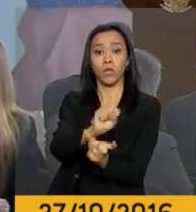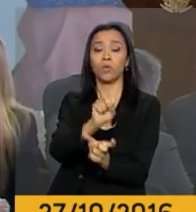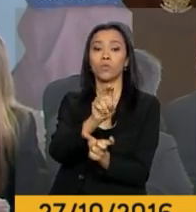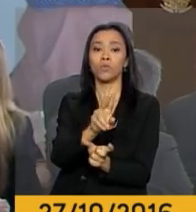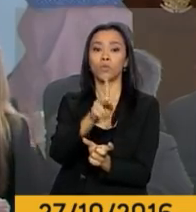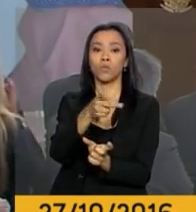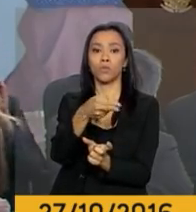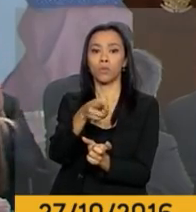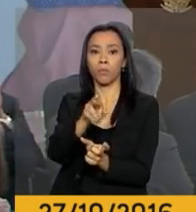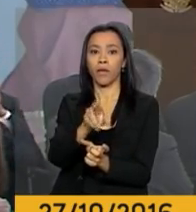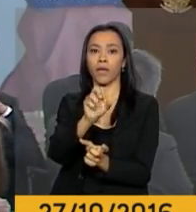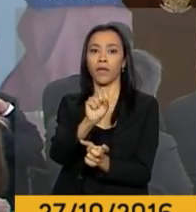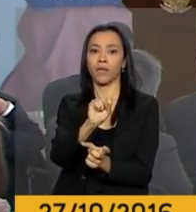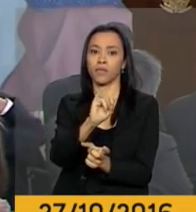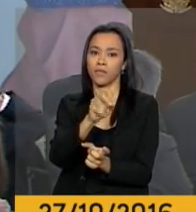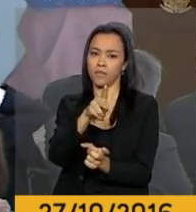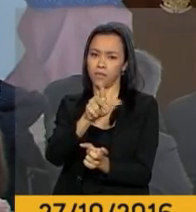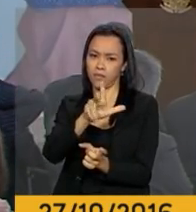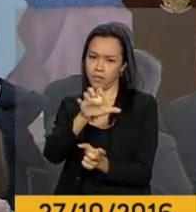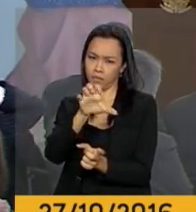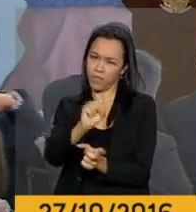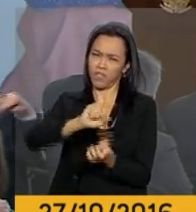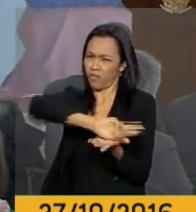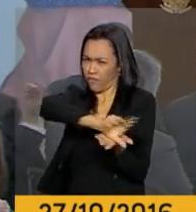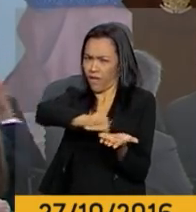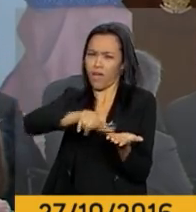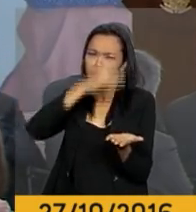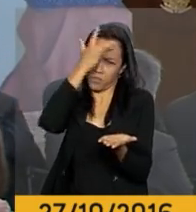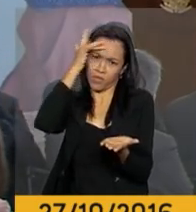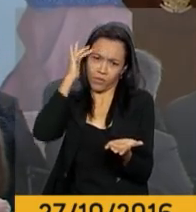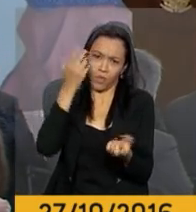Parceiro. São vários, né? O Carlos Melles,